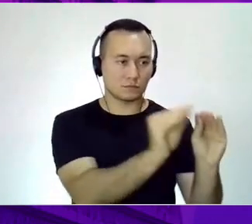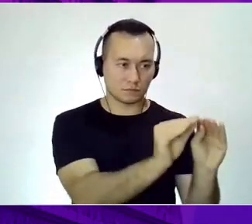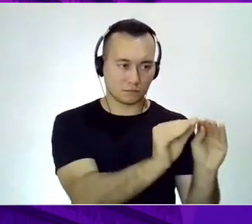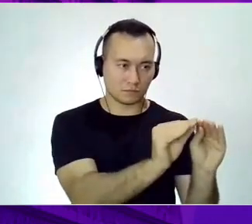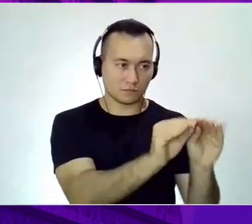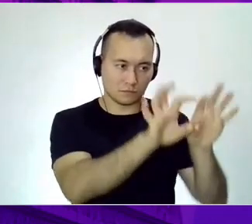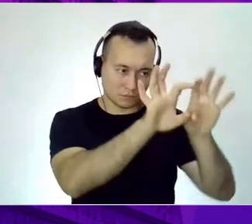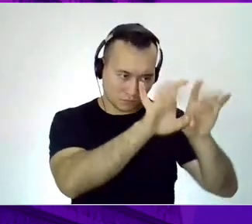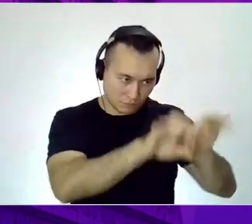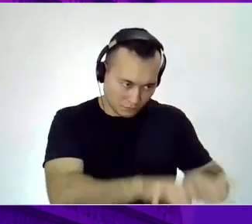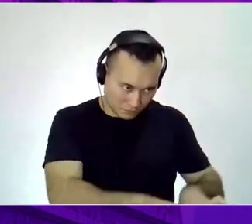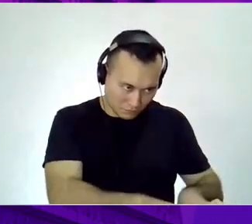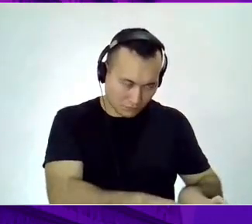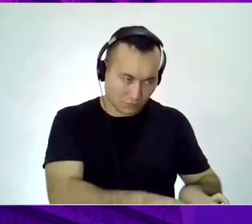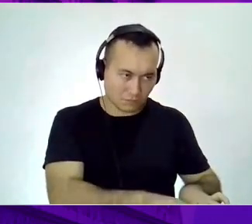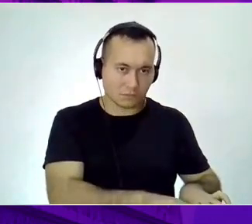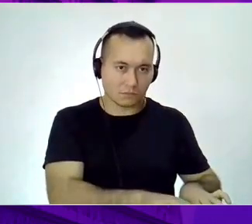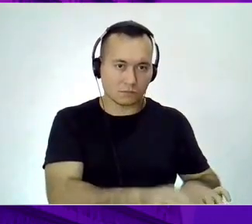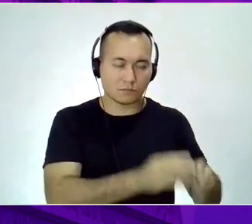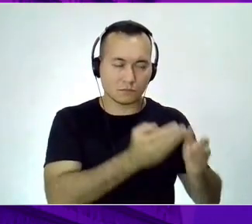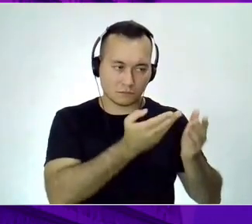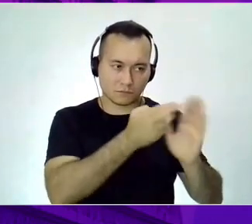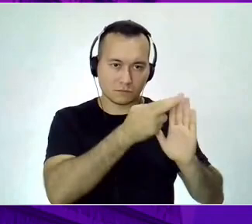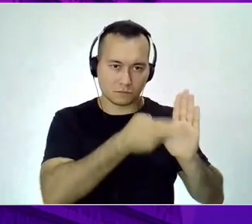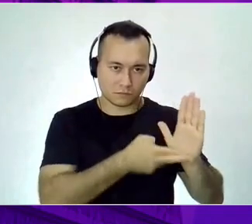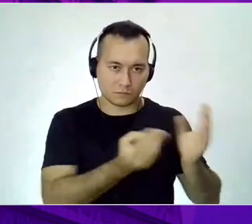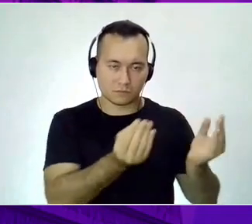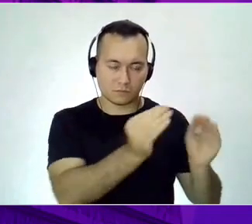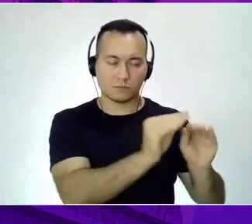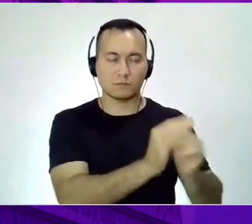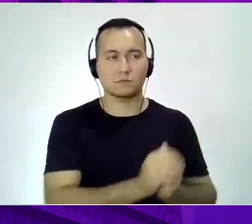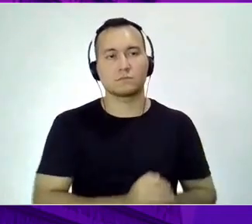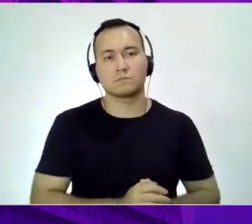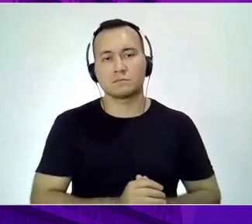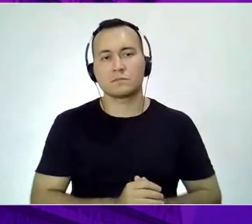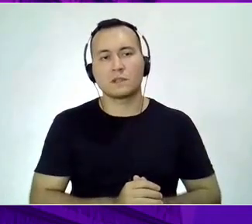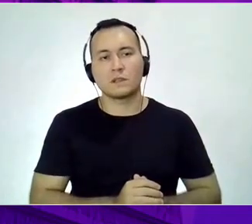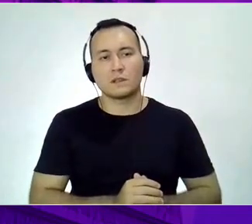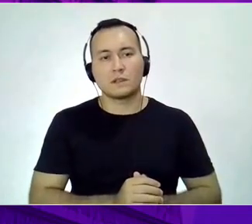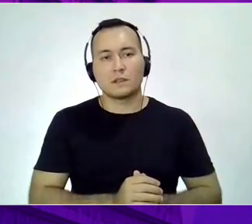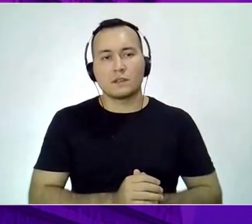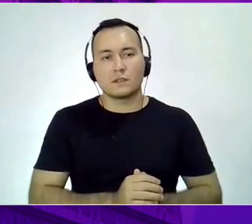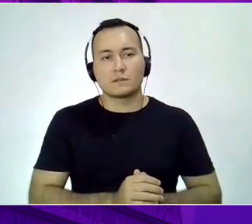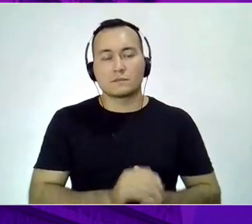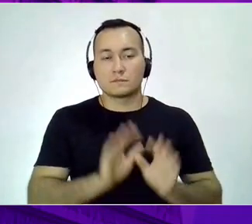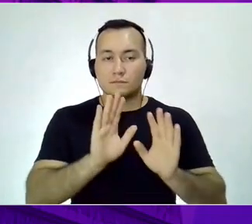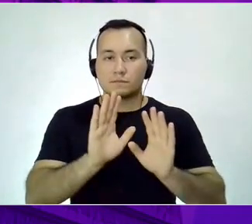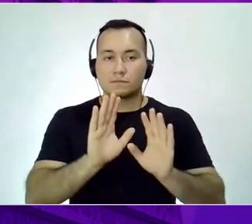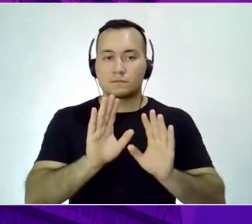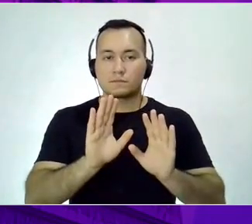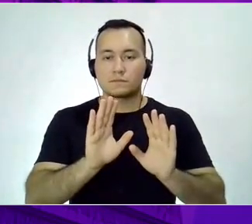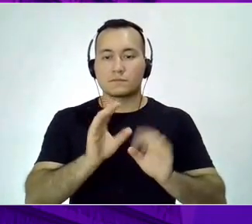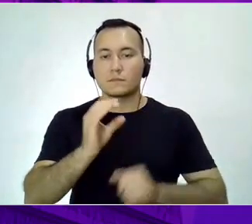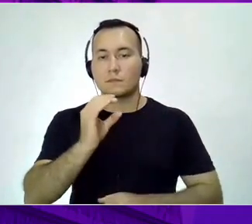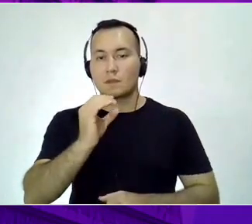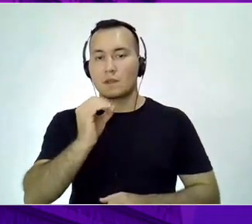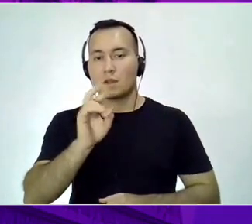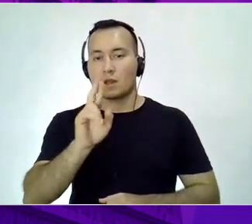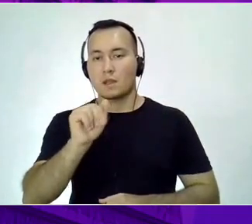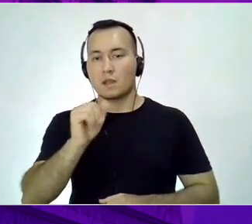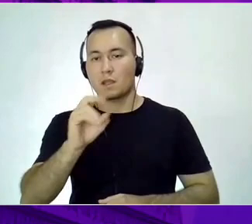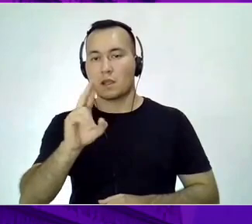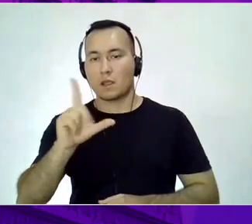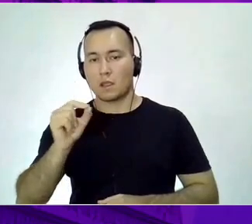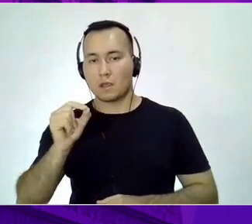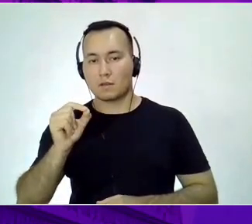Tá? Por quê? Eu ia dizer que é independente de um oráculo, mas naquele exemplo das